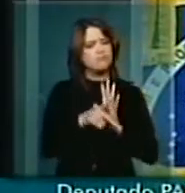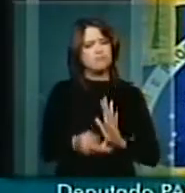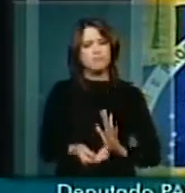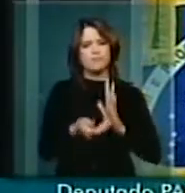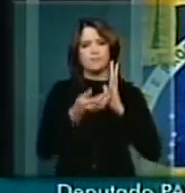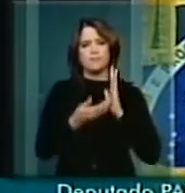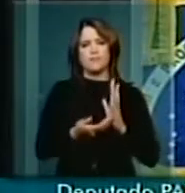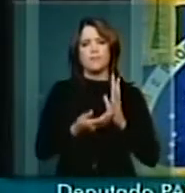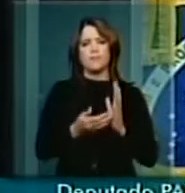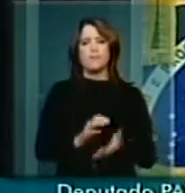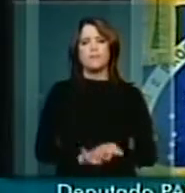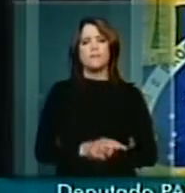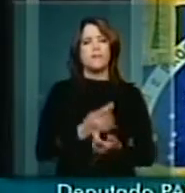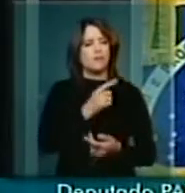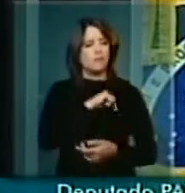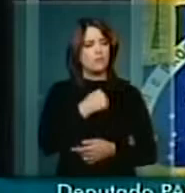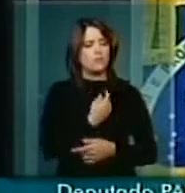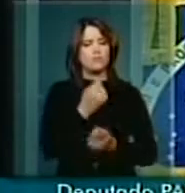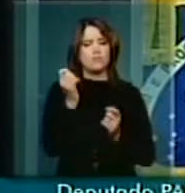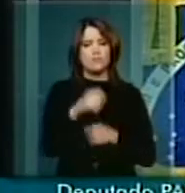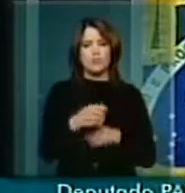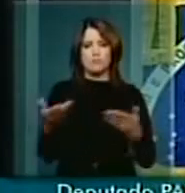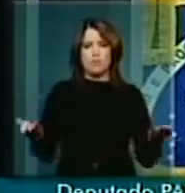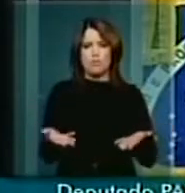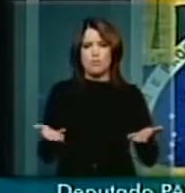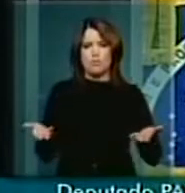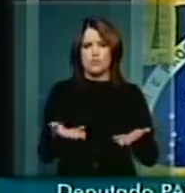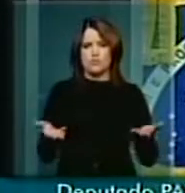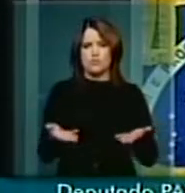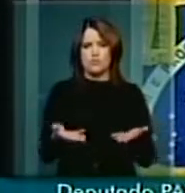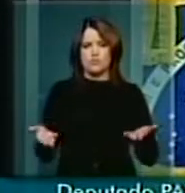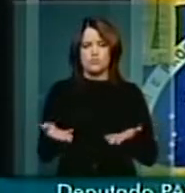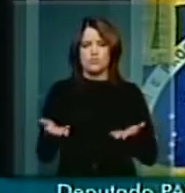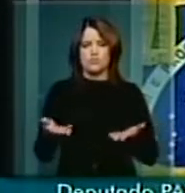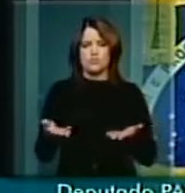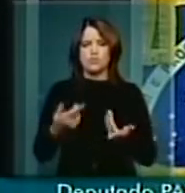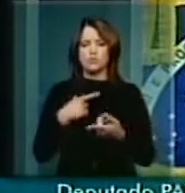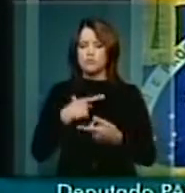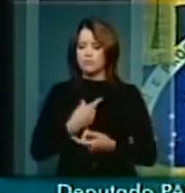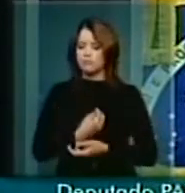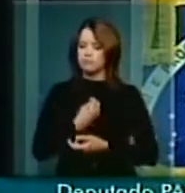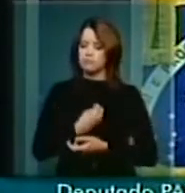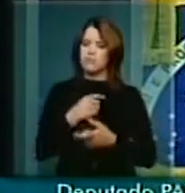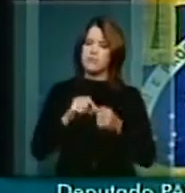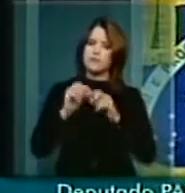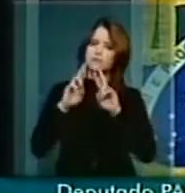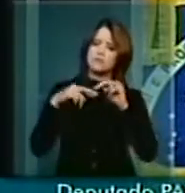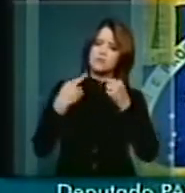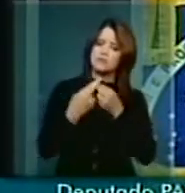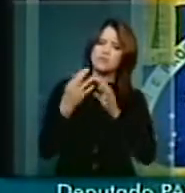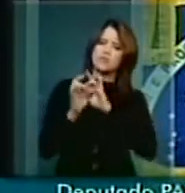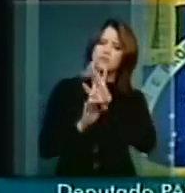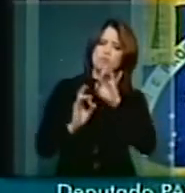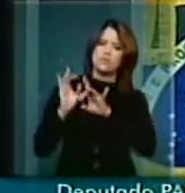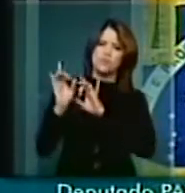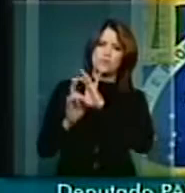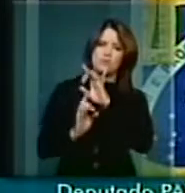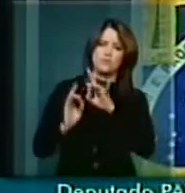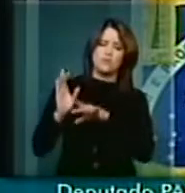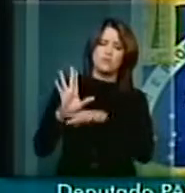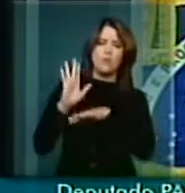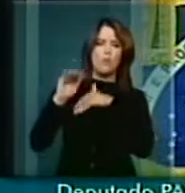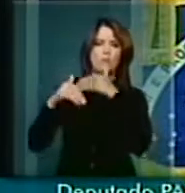Casa, para que nós pudéssemos aqui hoje estarmos realizando esta sessão solene